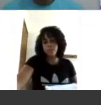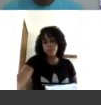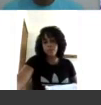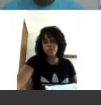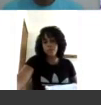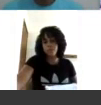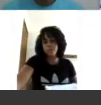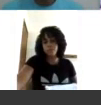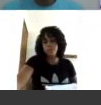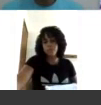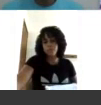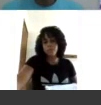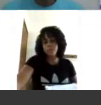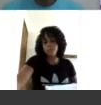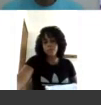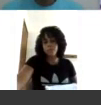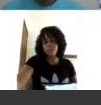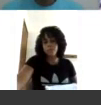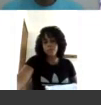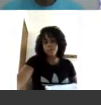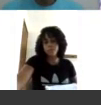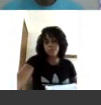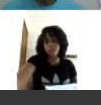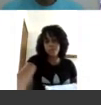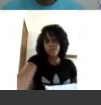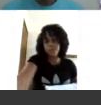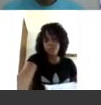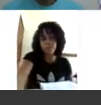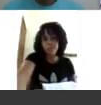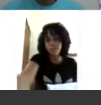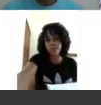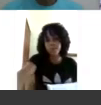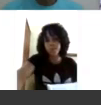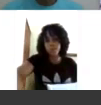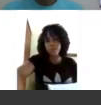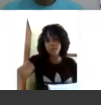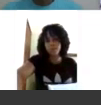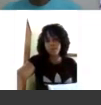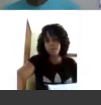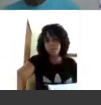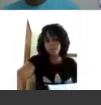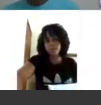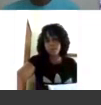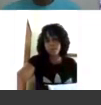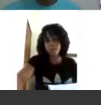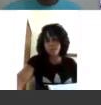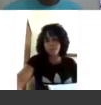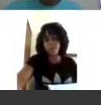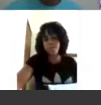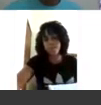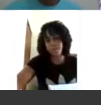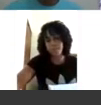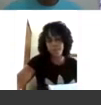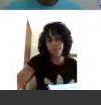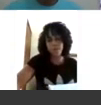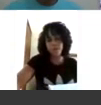fizemos oficinas, né, uma oficina no Canva, em que eu fui a facilitadora. A gente estava percebendo que